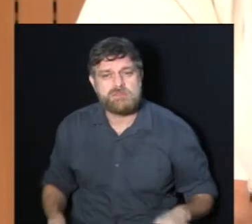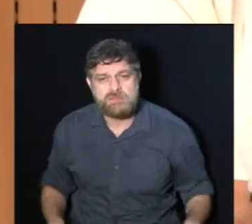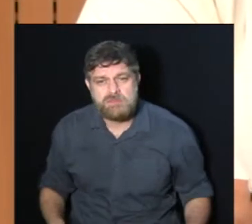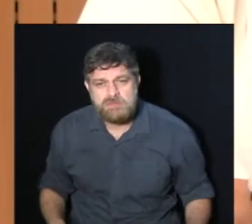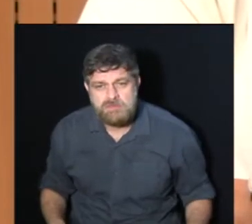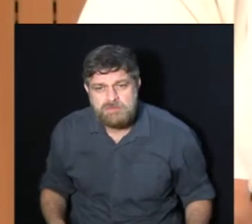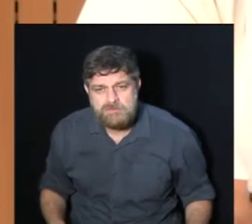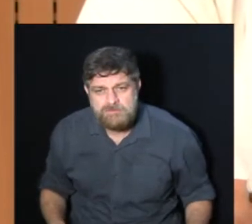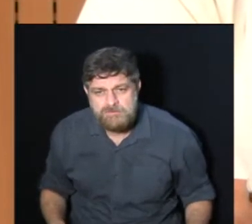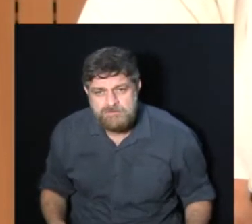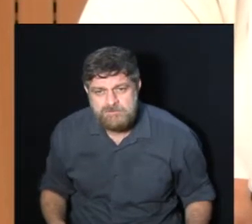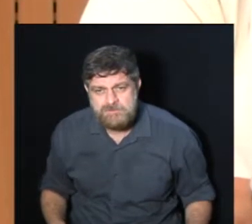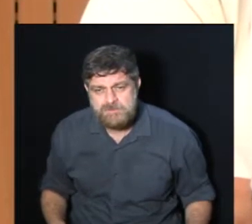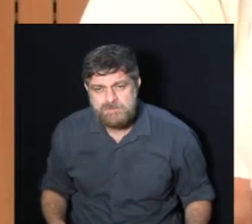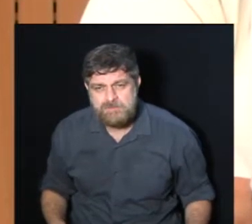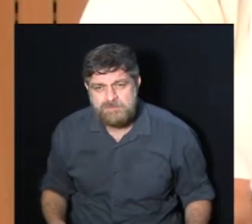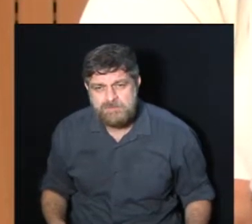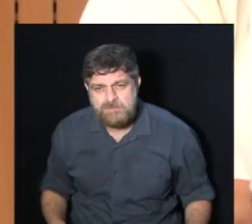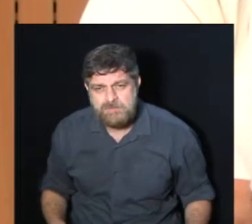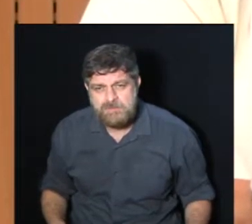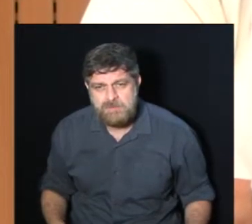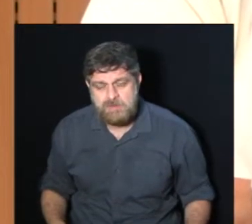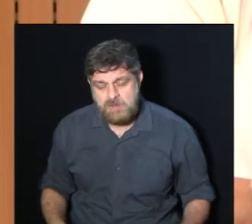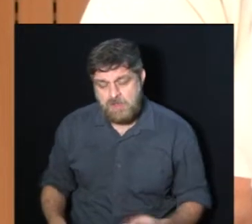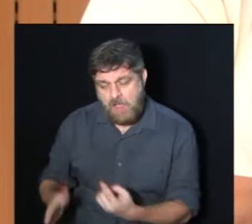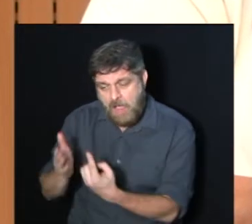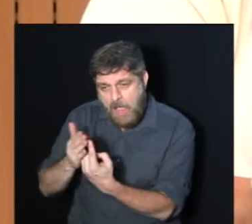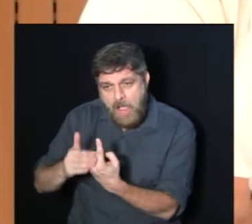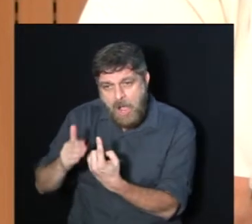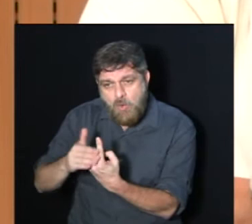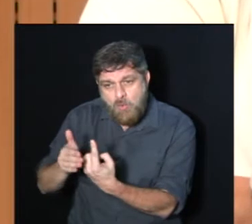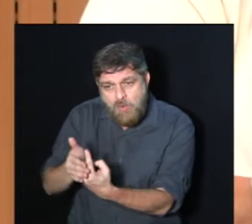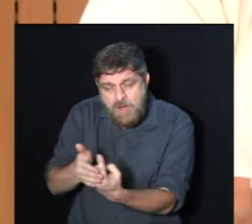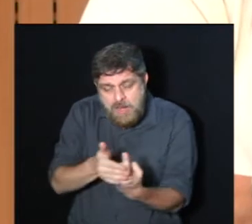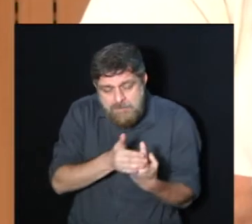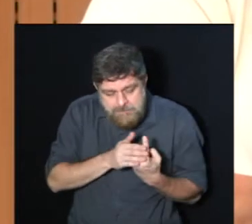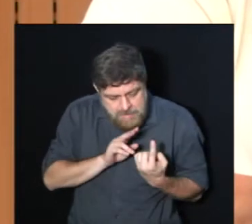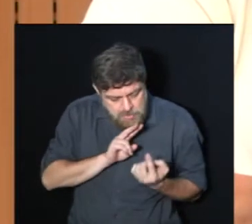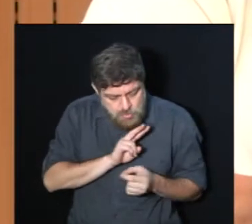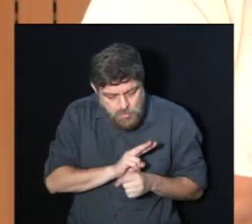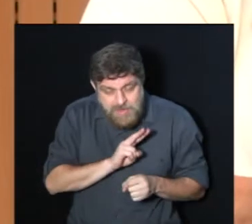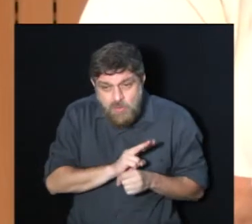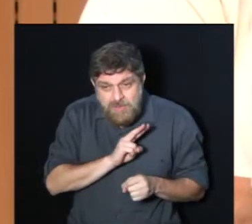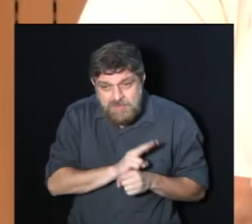numa situação de acolhimento e cuidado, né?